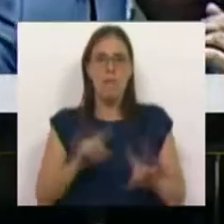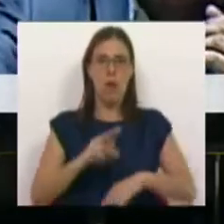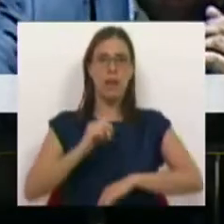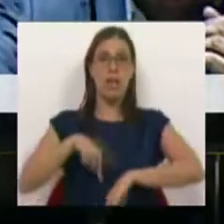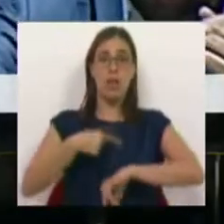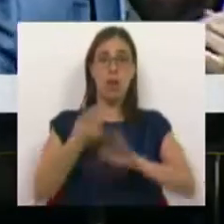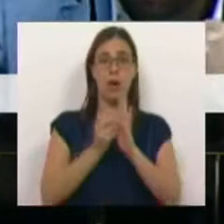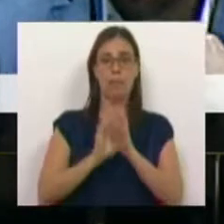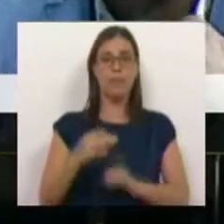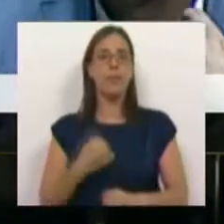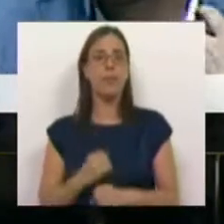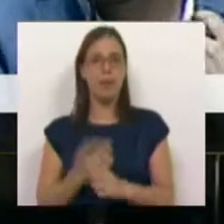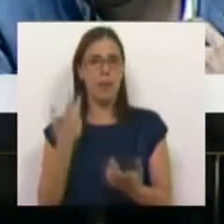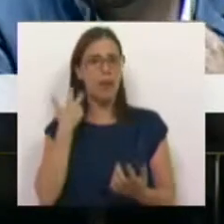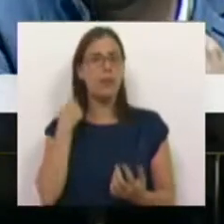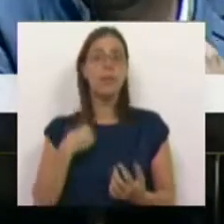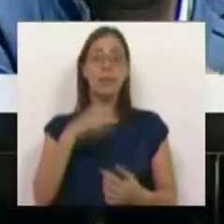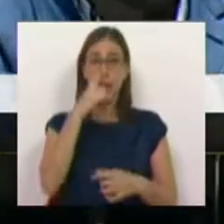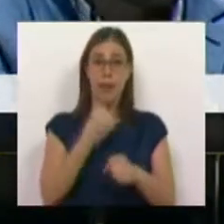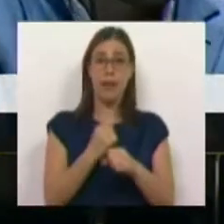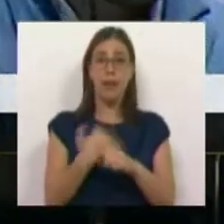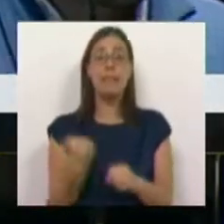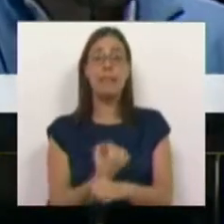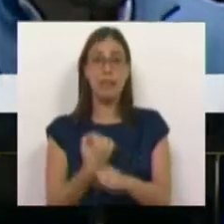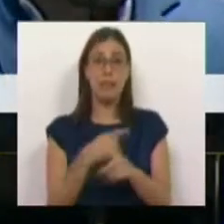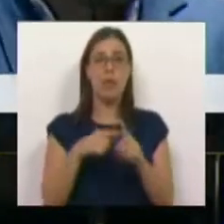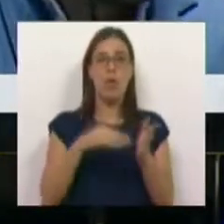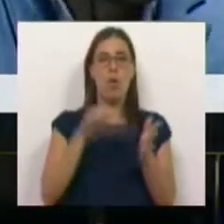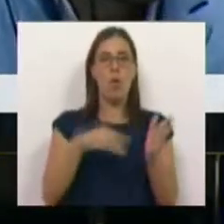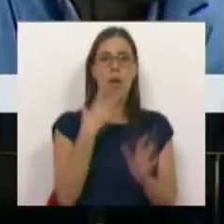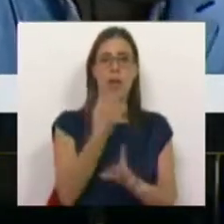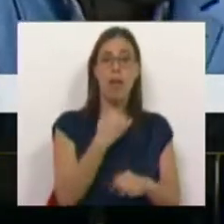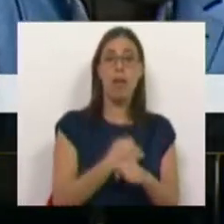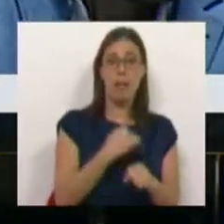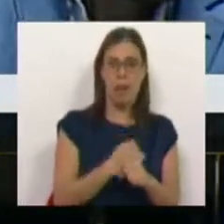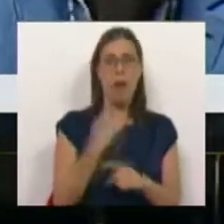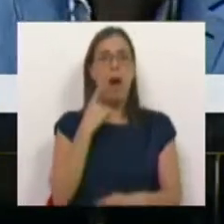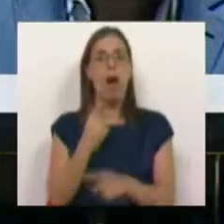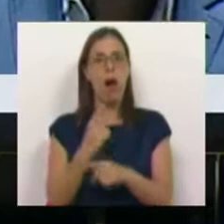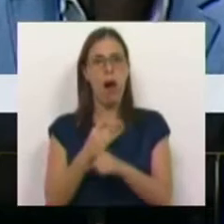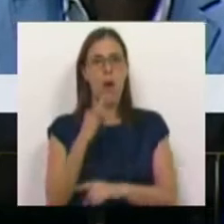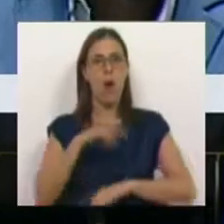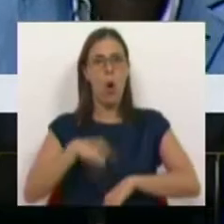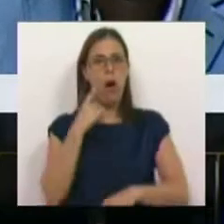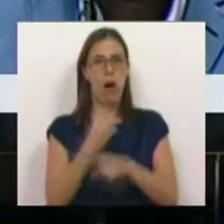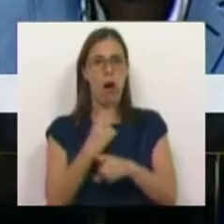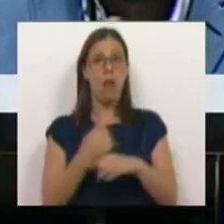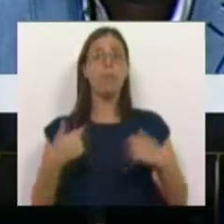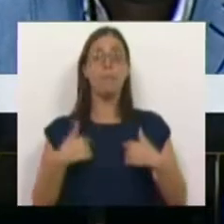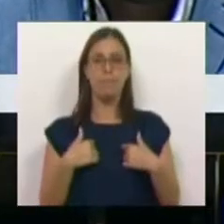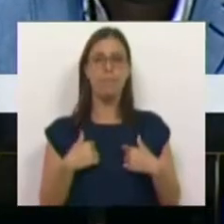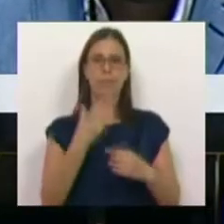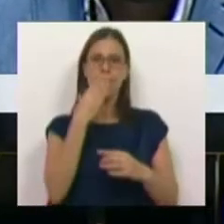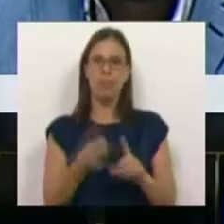35 horas de trabalho. Ora, quem trabalha nestes serviços com contrato individual de trabalho manteve as 40 horas. E nós temos a